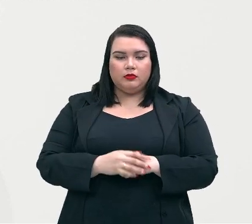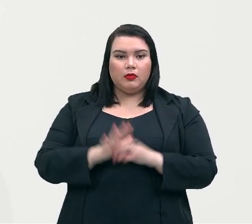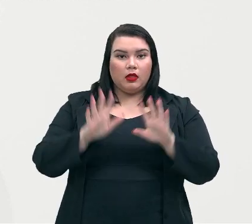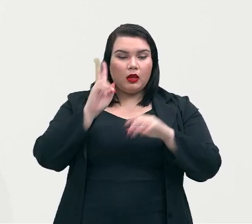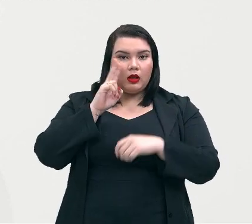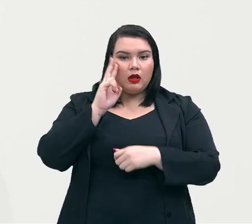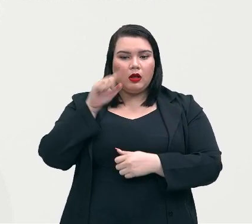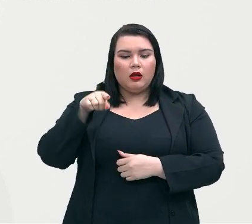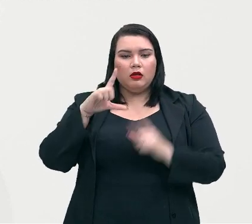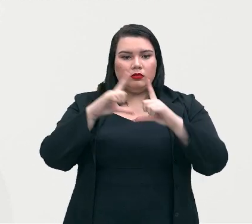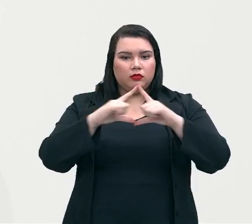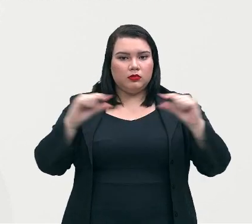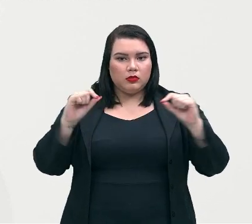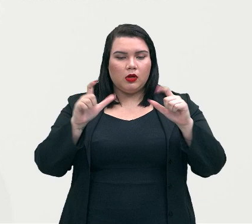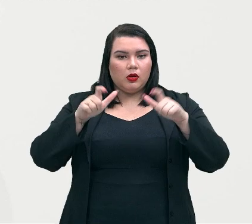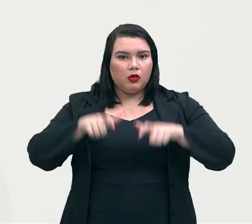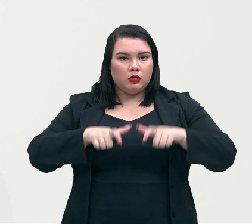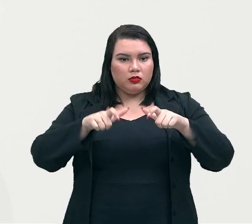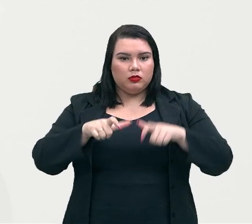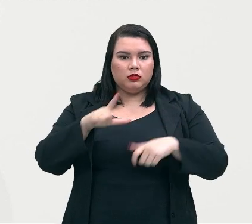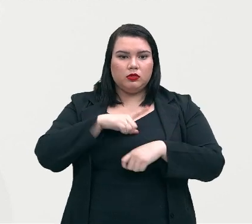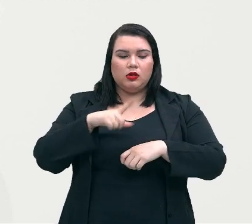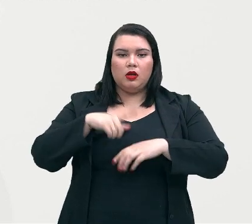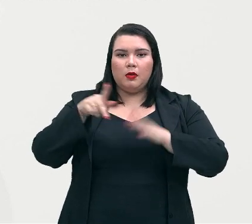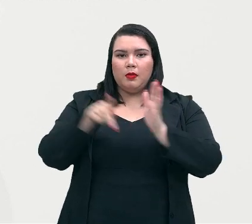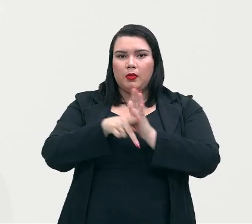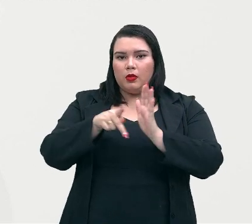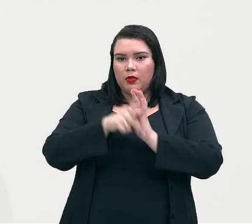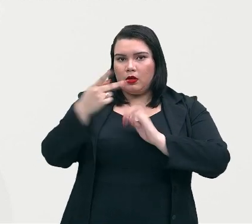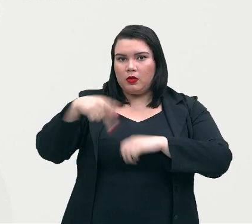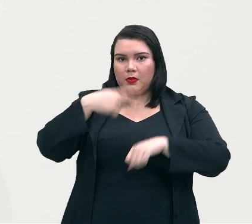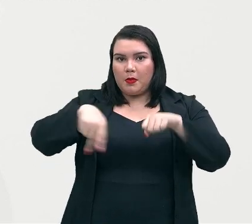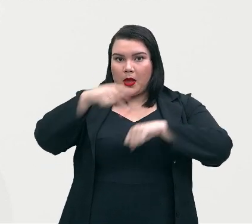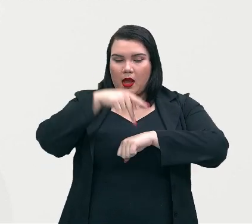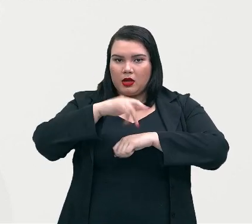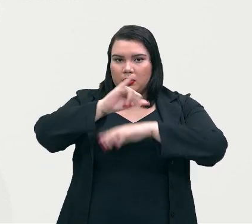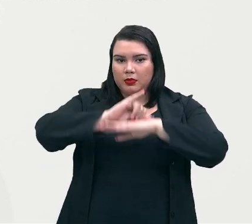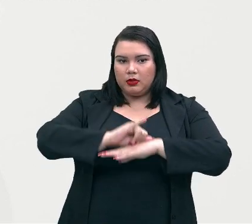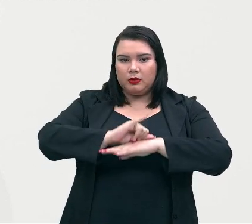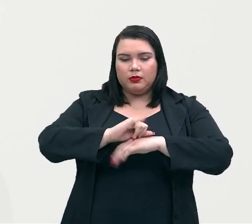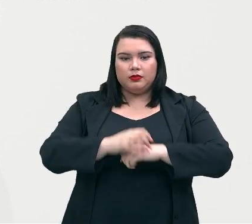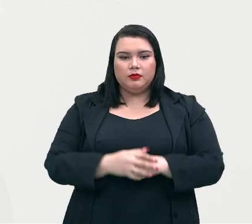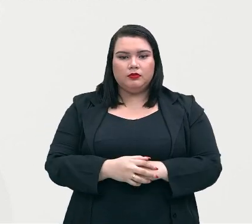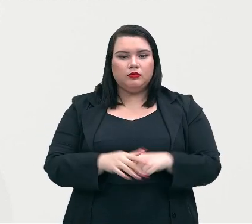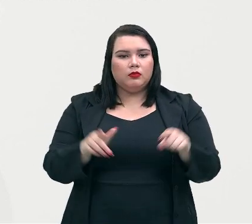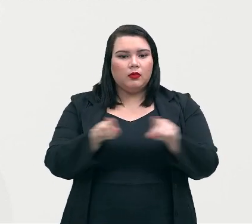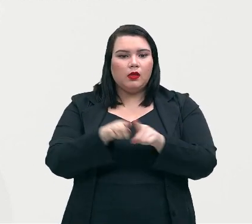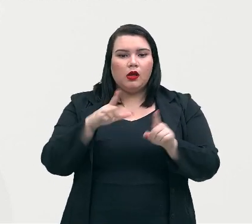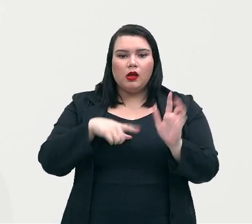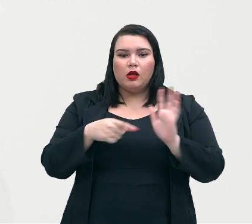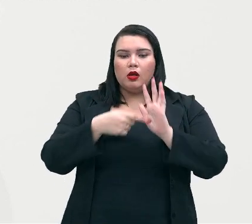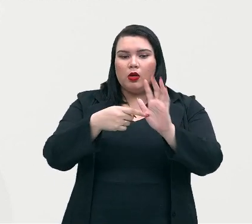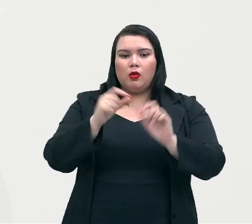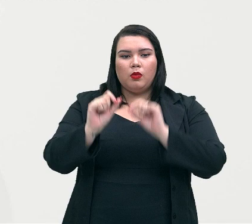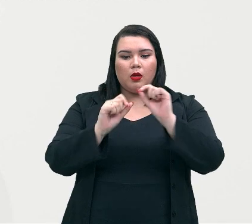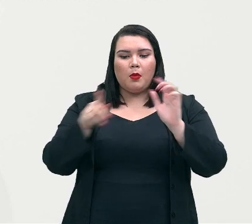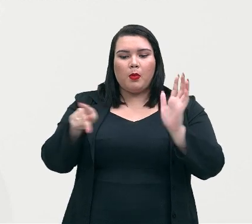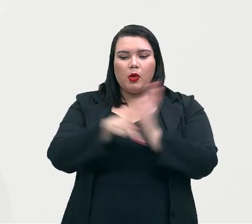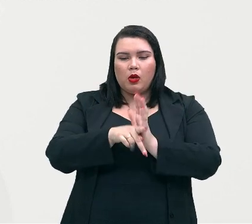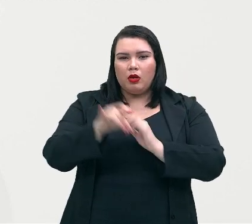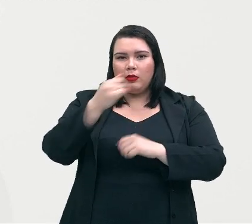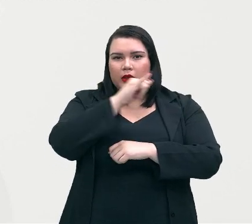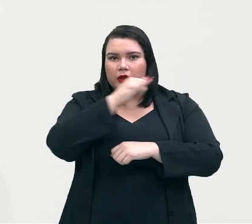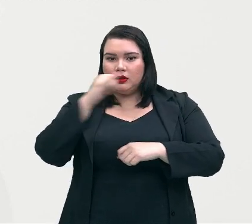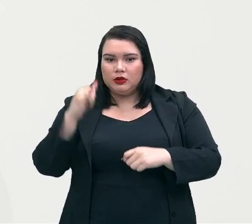Distrito Federal vai estar localizado aí a capital do nosso país. Também, gente, apresenta um grande potencial hidrelétrico.